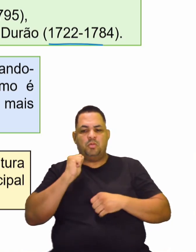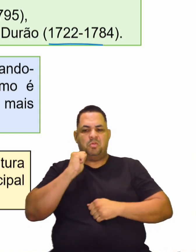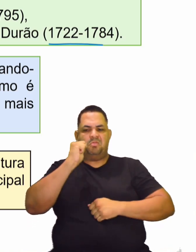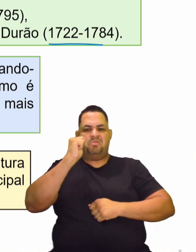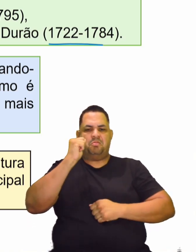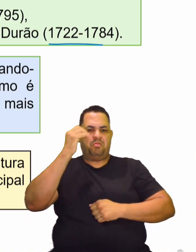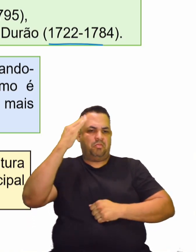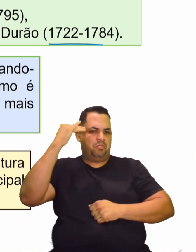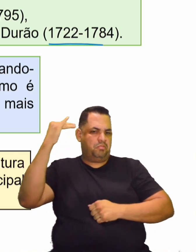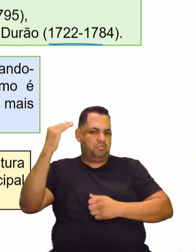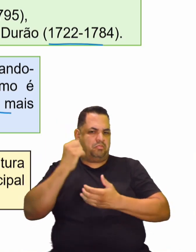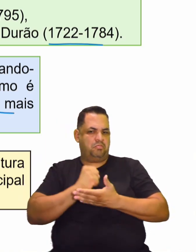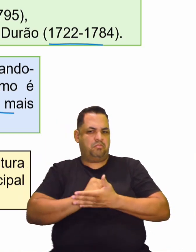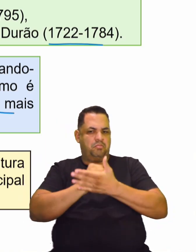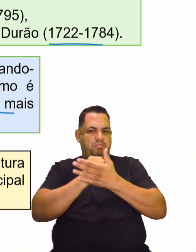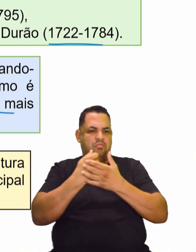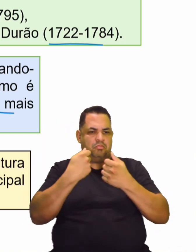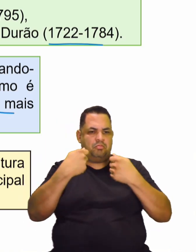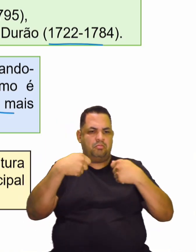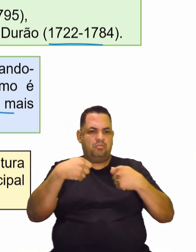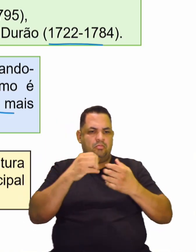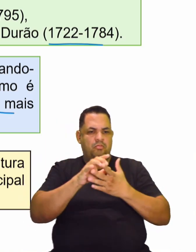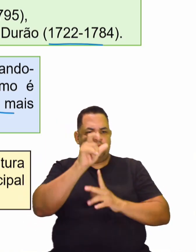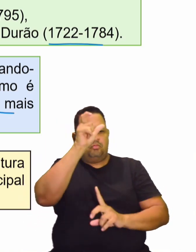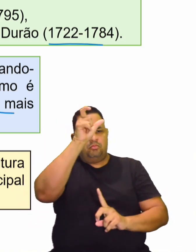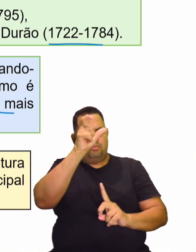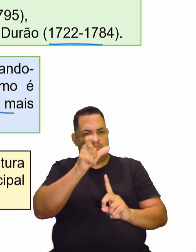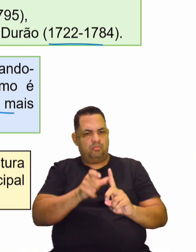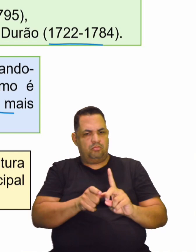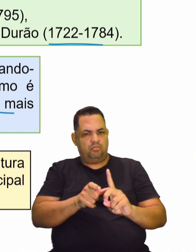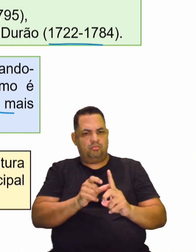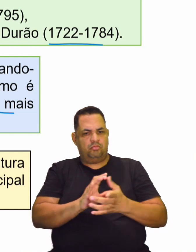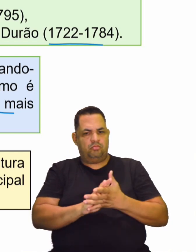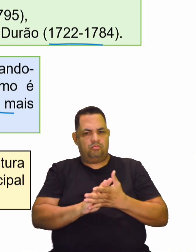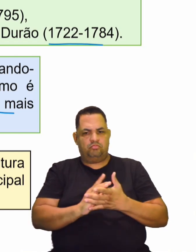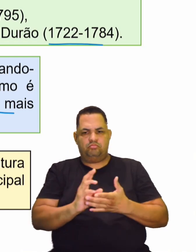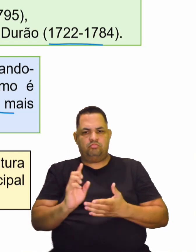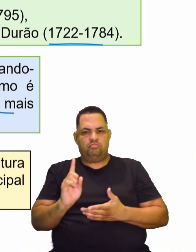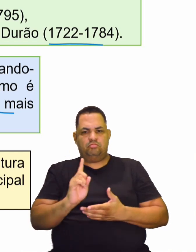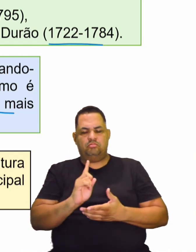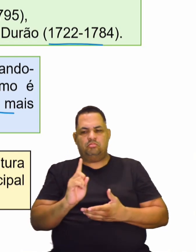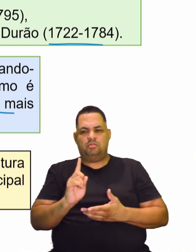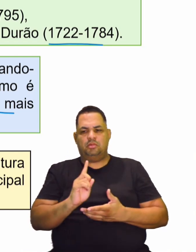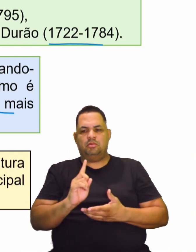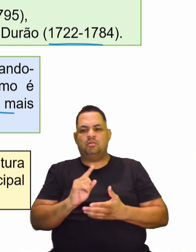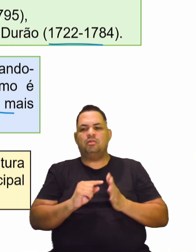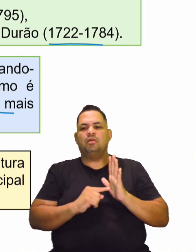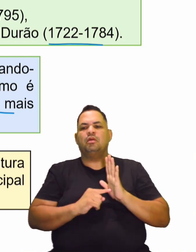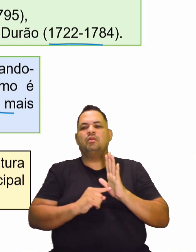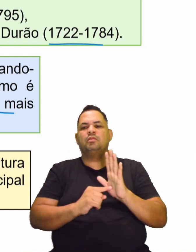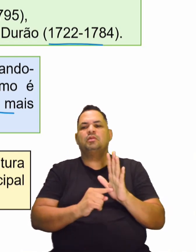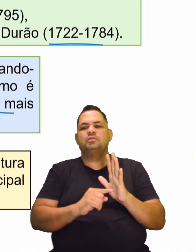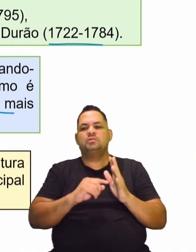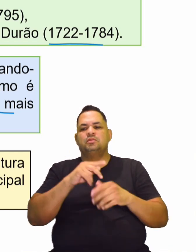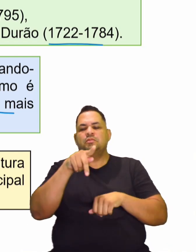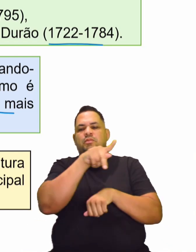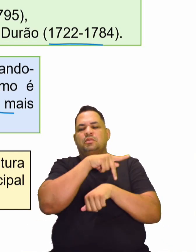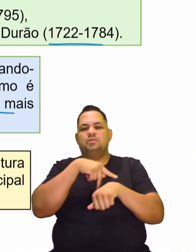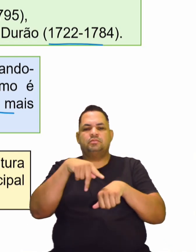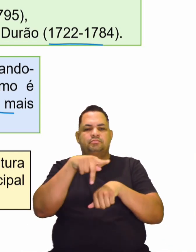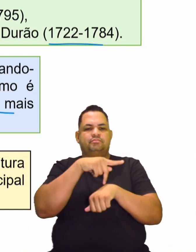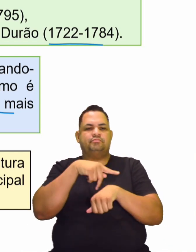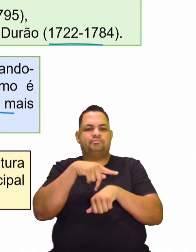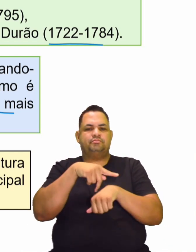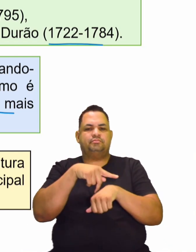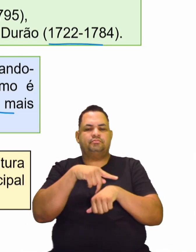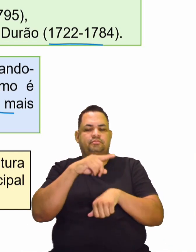construído baseado em uma perspectiva mais individual e menos representativa de uma nação. Então,